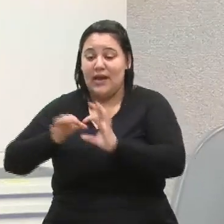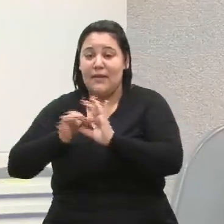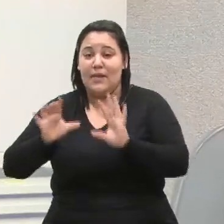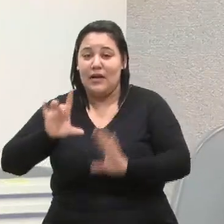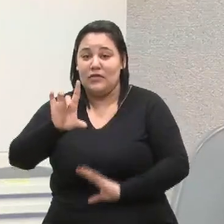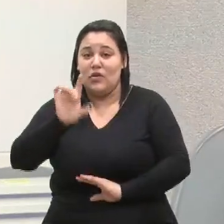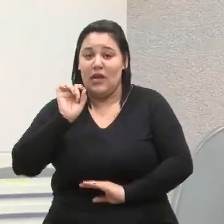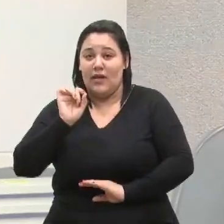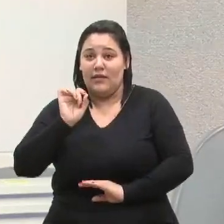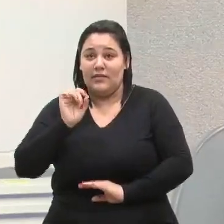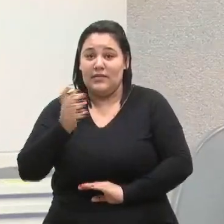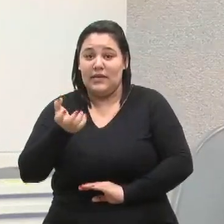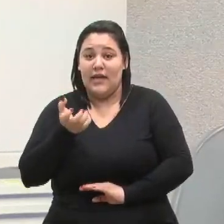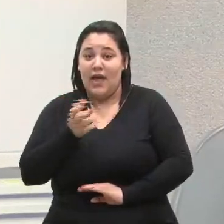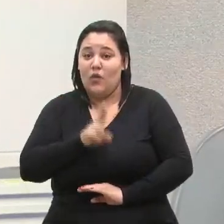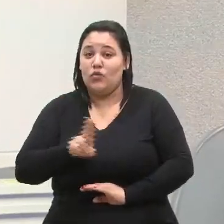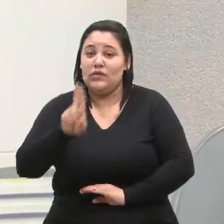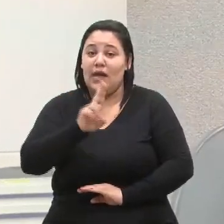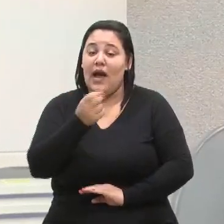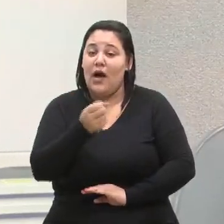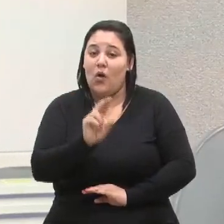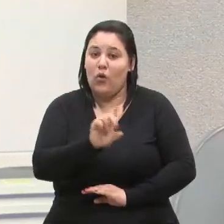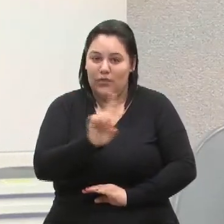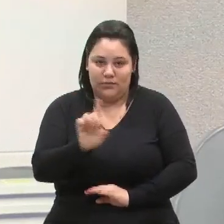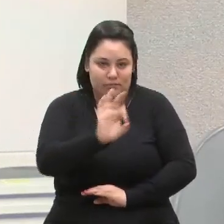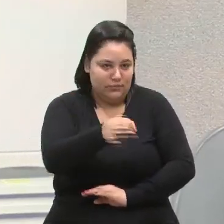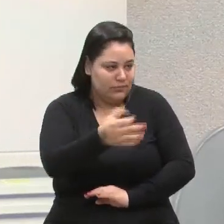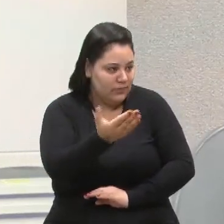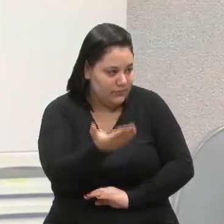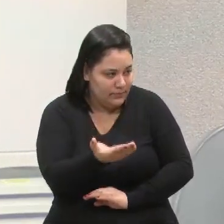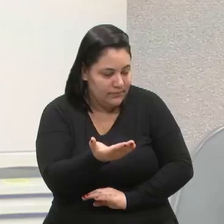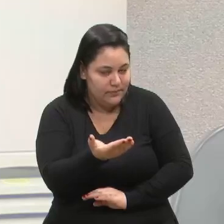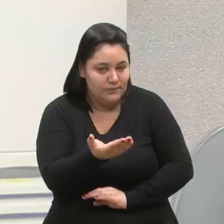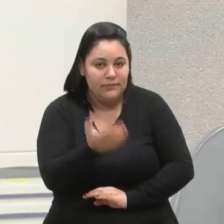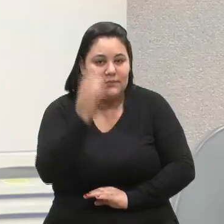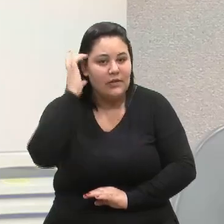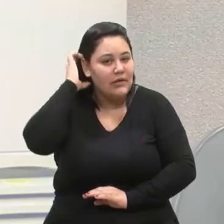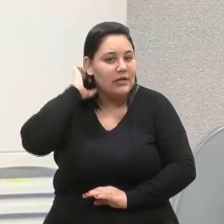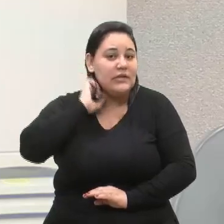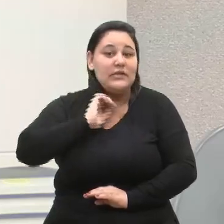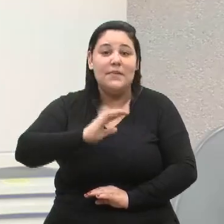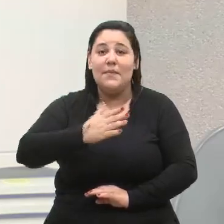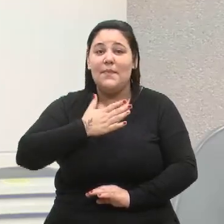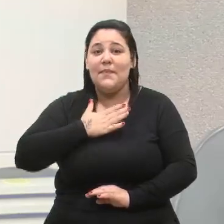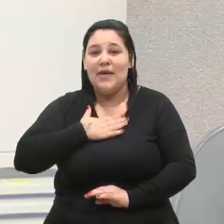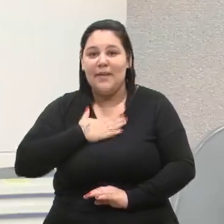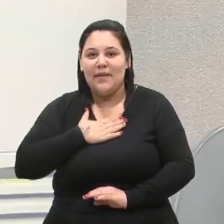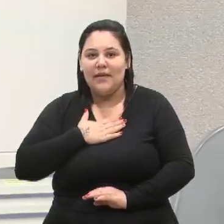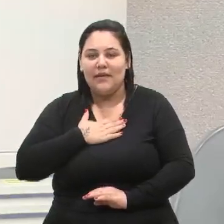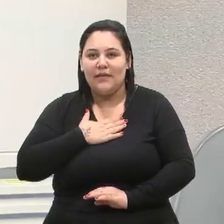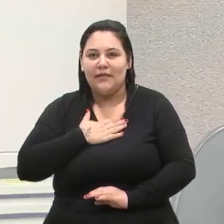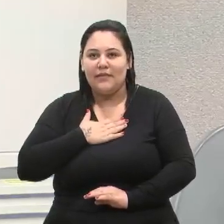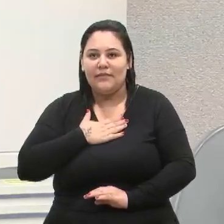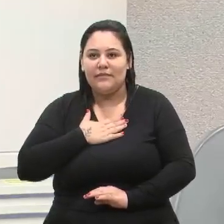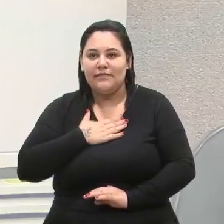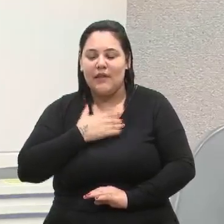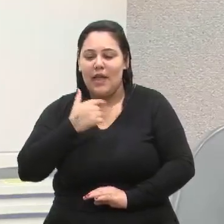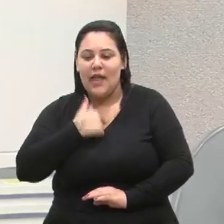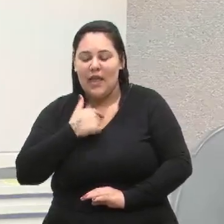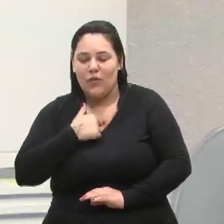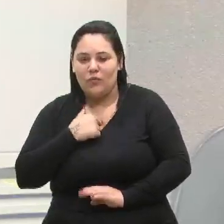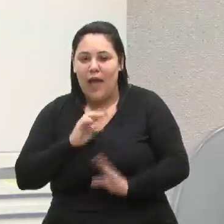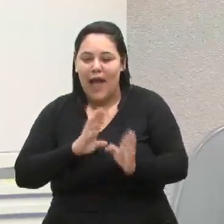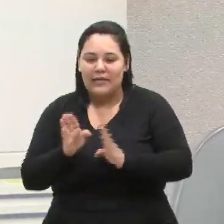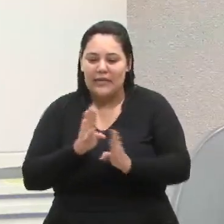usar o aplicativo. Isso todo mundo concorda. Se para mim é viável, que o valor é justo, eu como